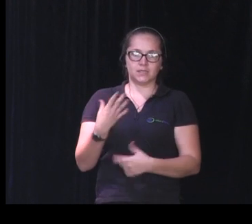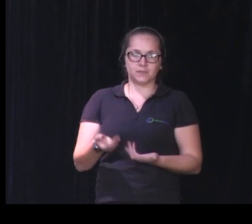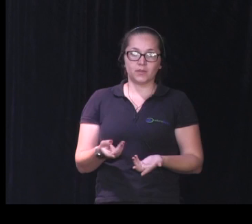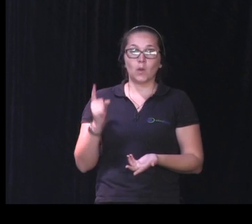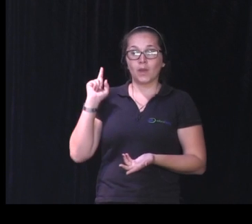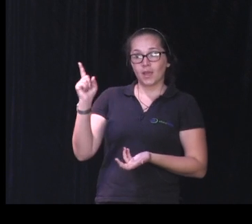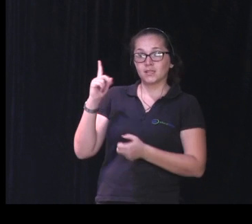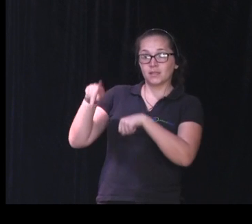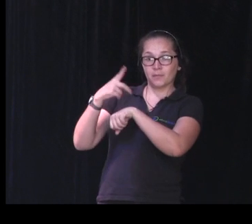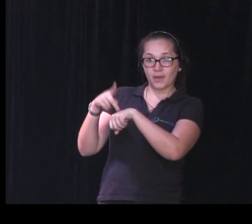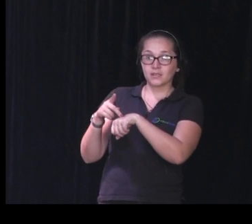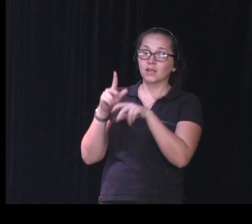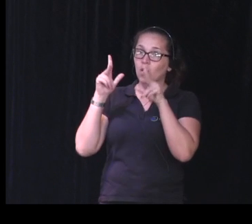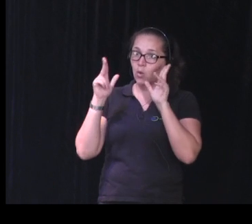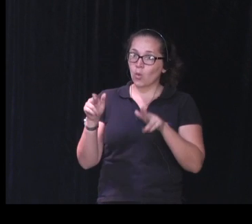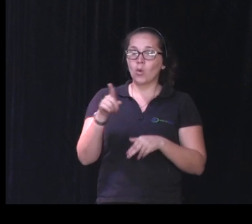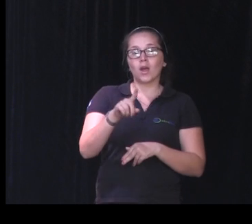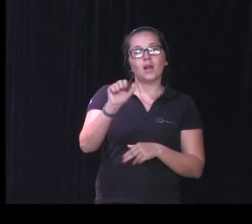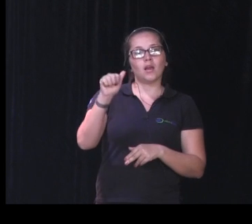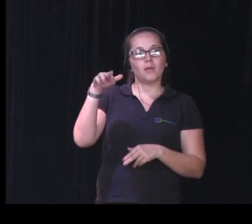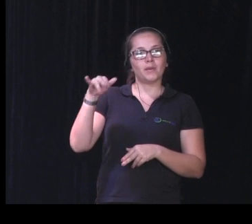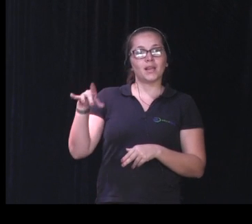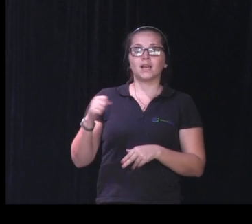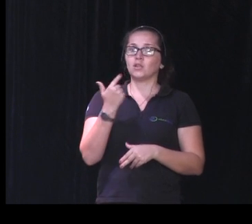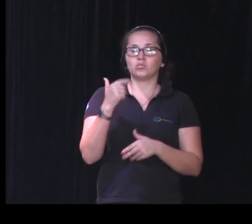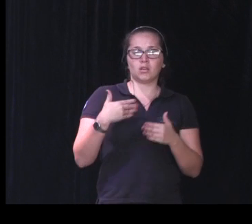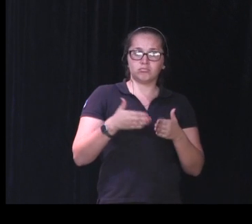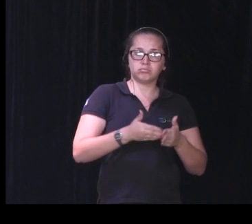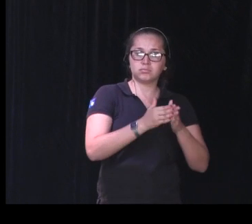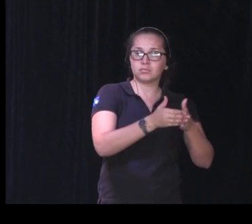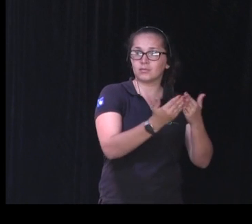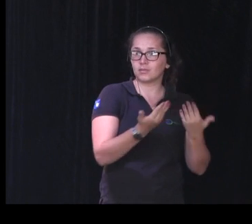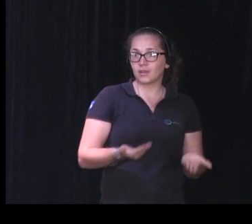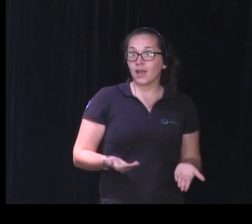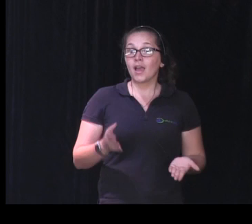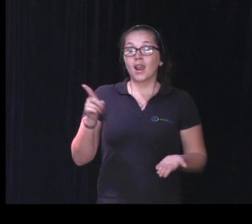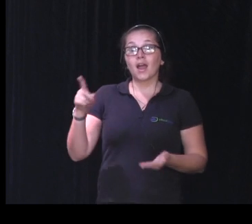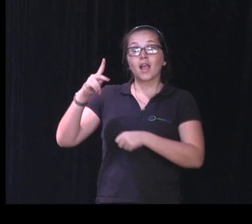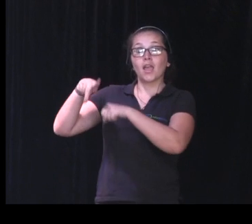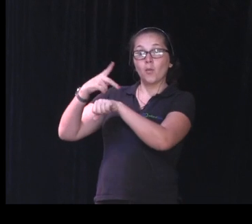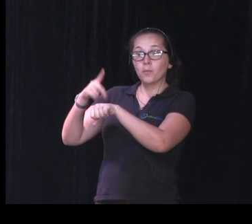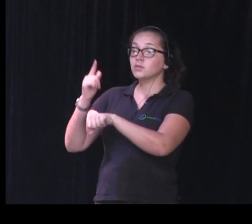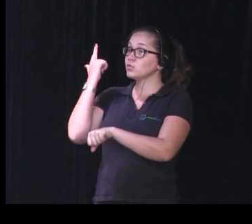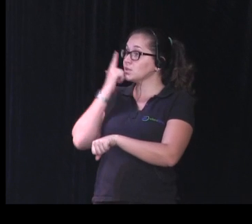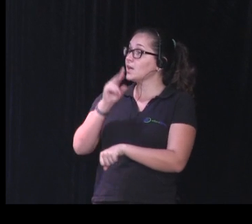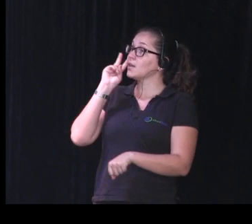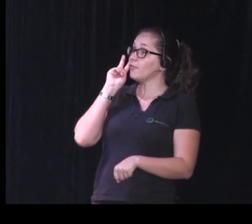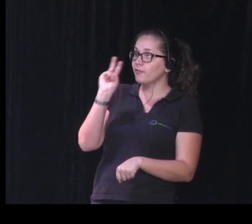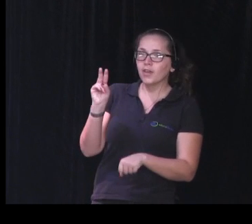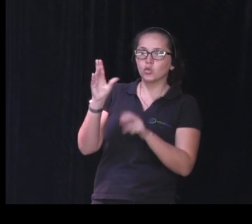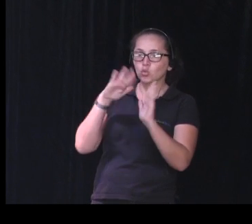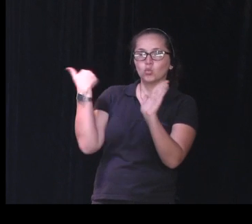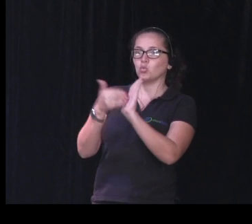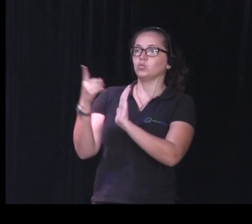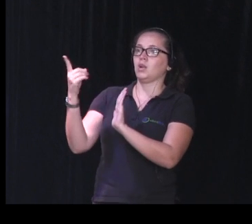do Chile. Então, este país, como é a América inabarcável, é um país que